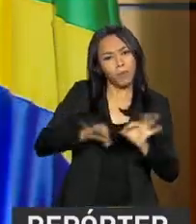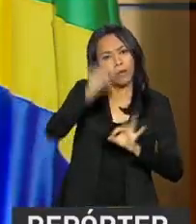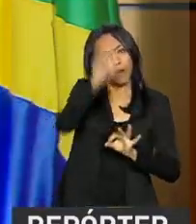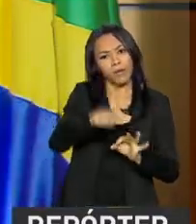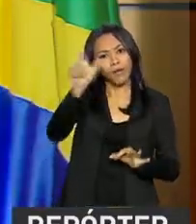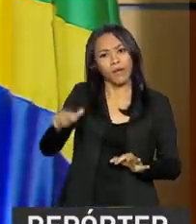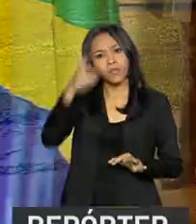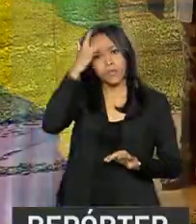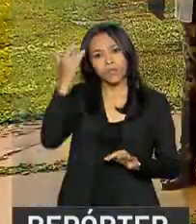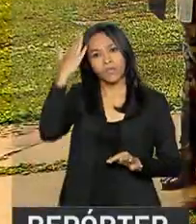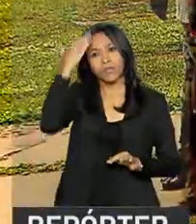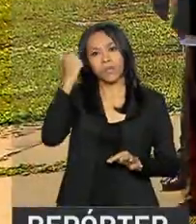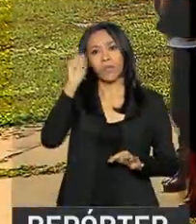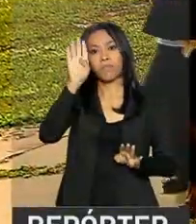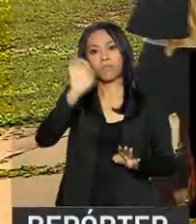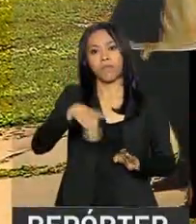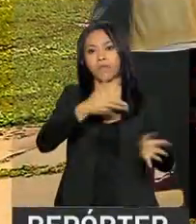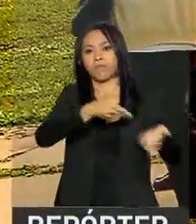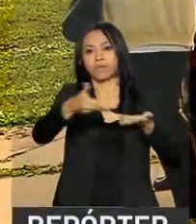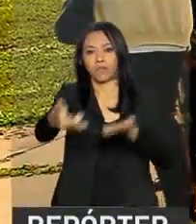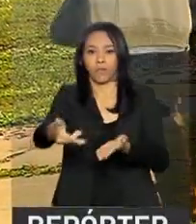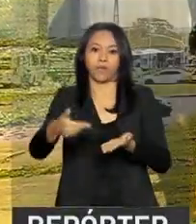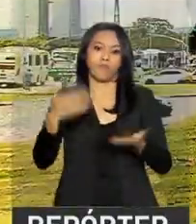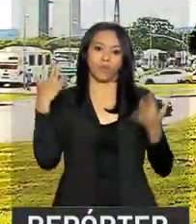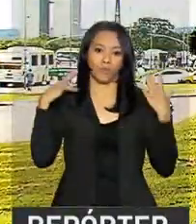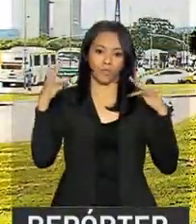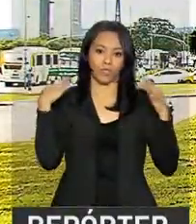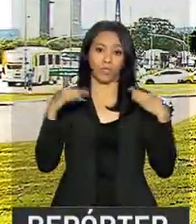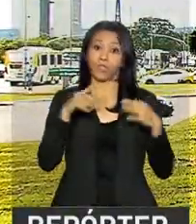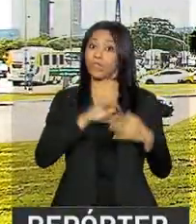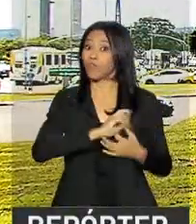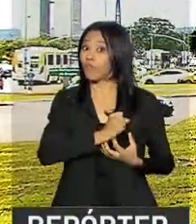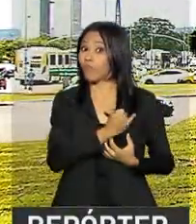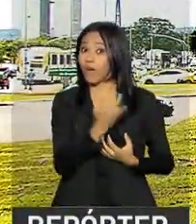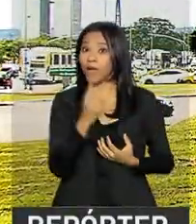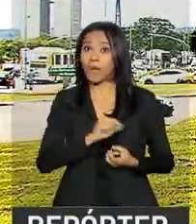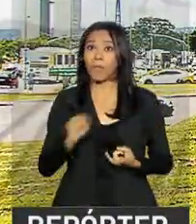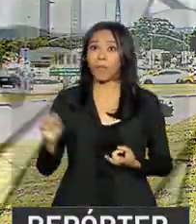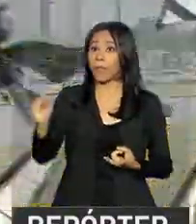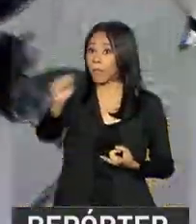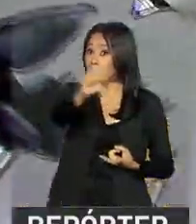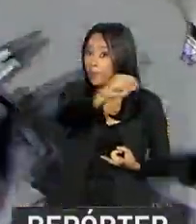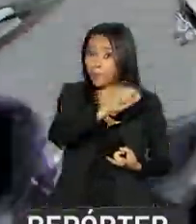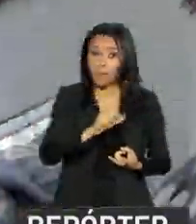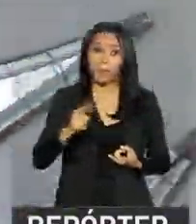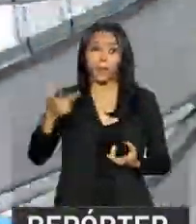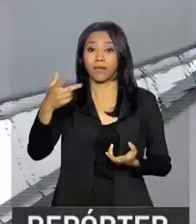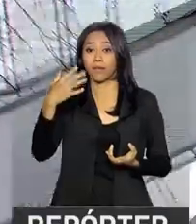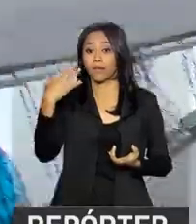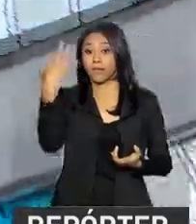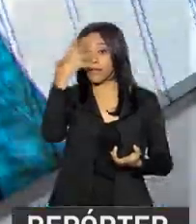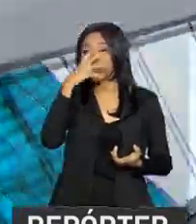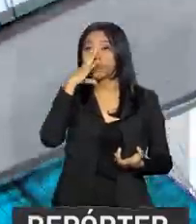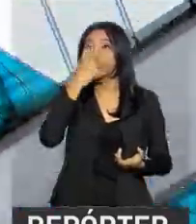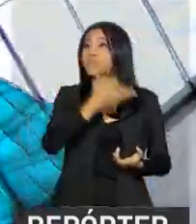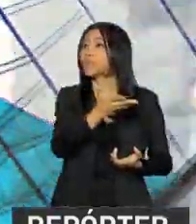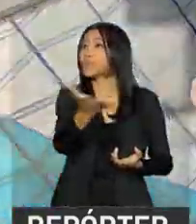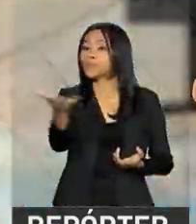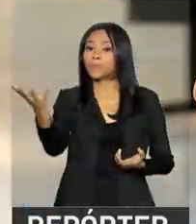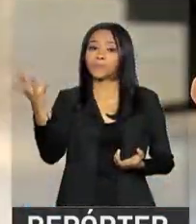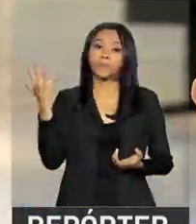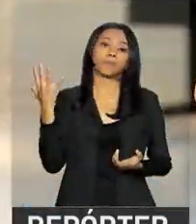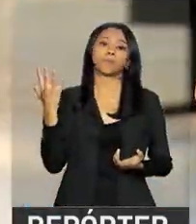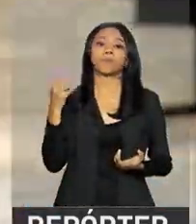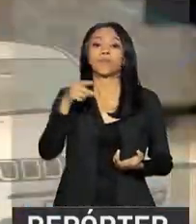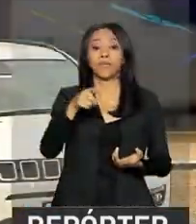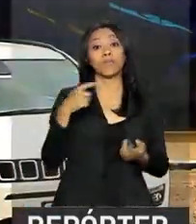poder receber os turistas. E olha que são muitos pontos turísticos, muitas paisagens, cenários realmente